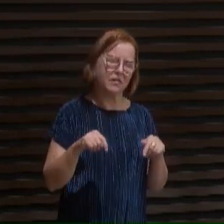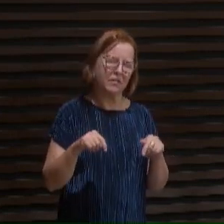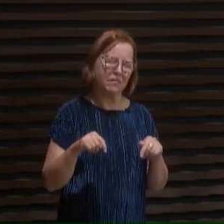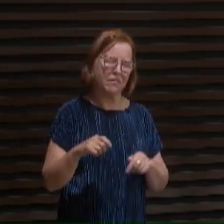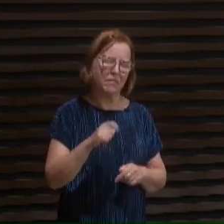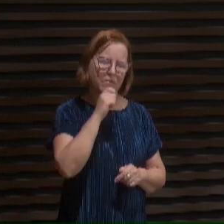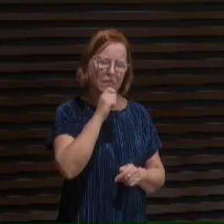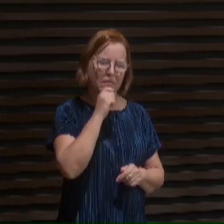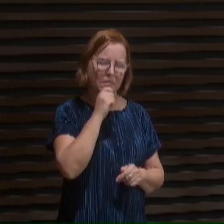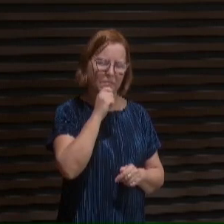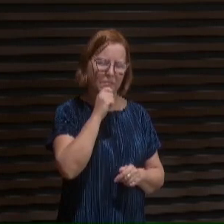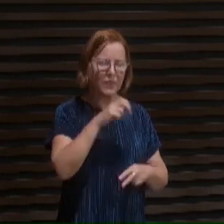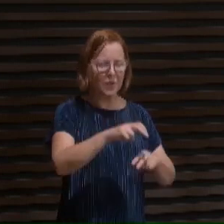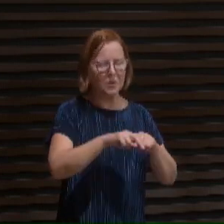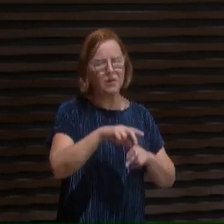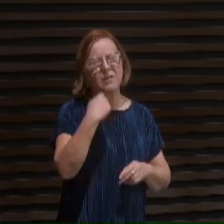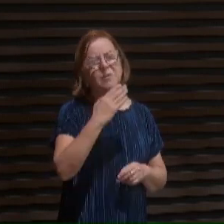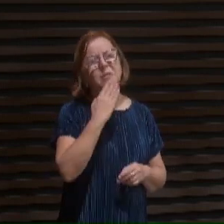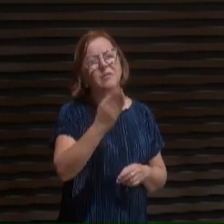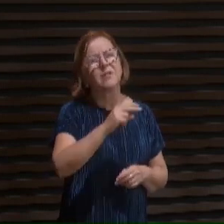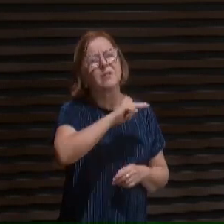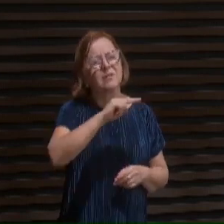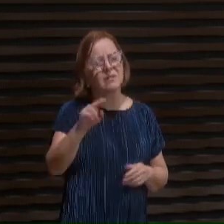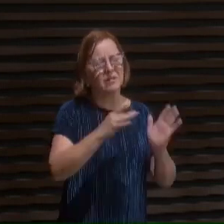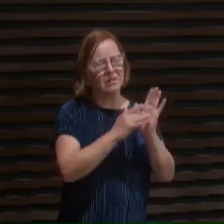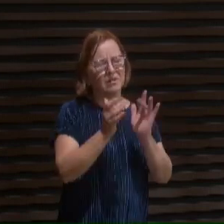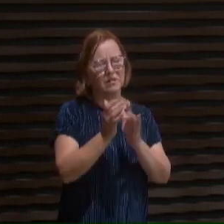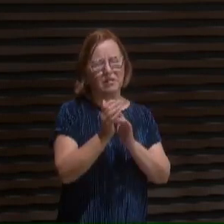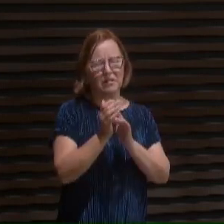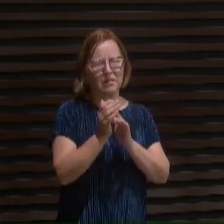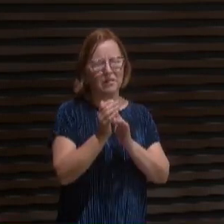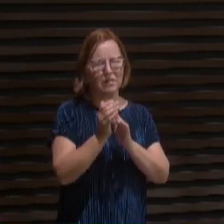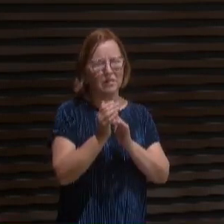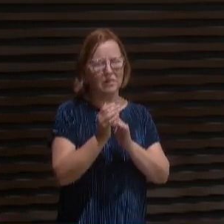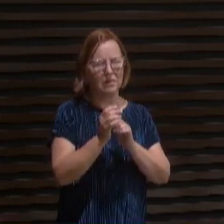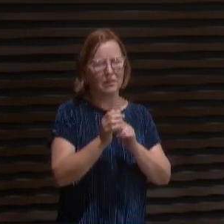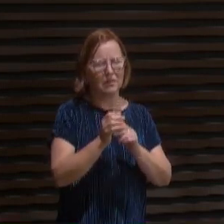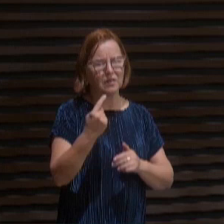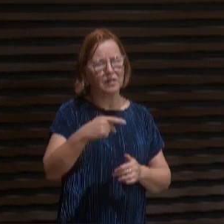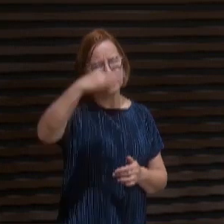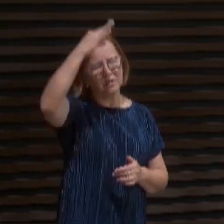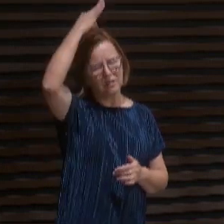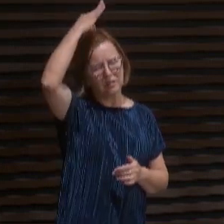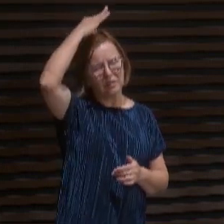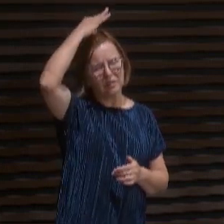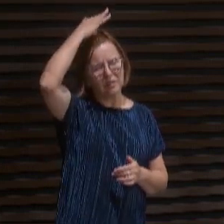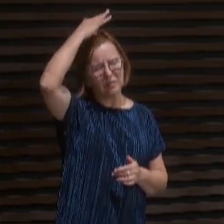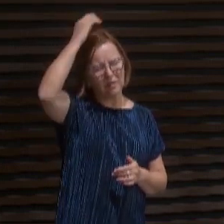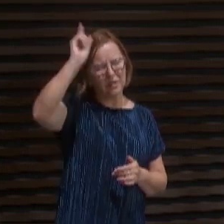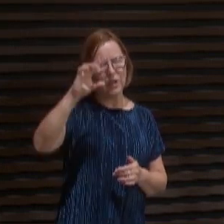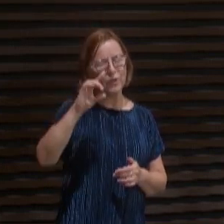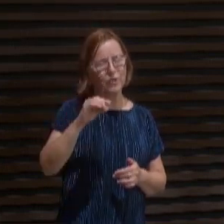vão. Por isso nós pedimos, em nome de Jesus, que o teu Espírito não só